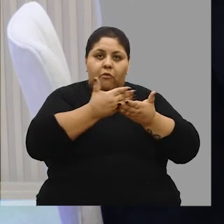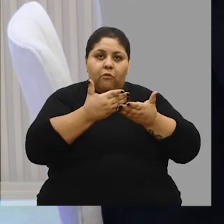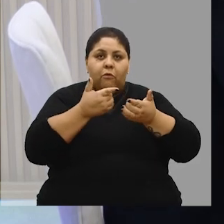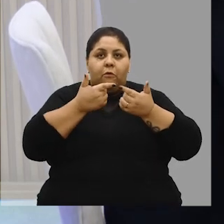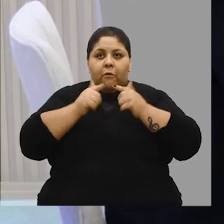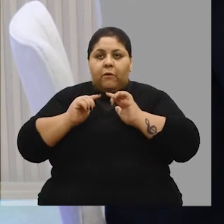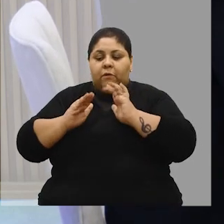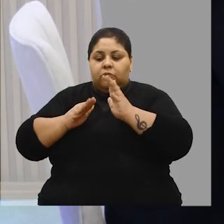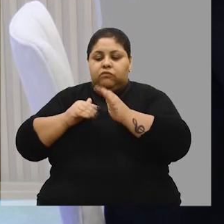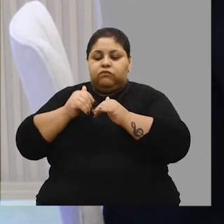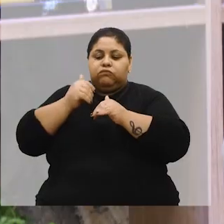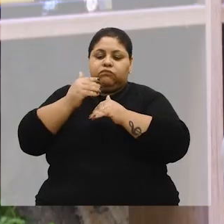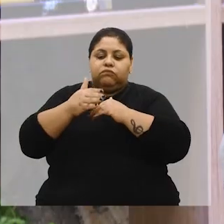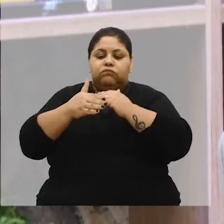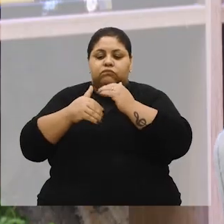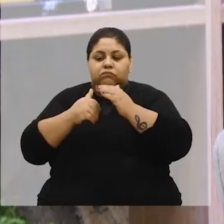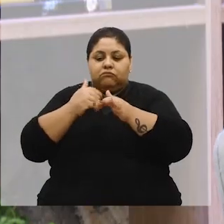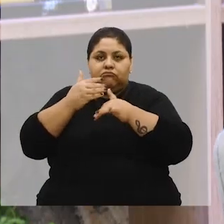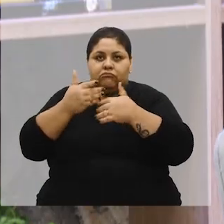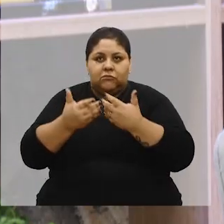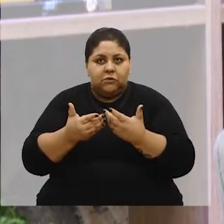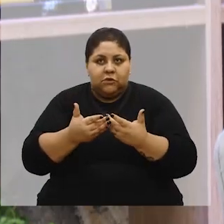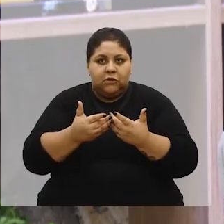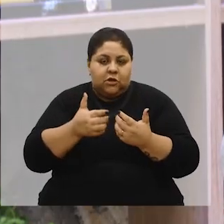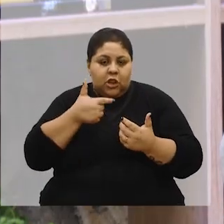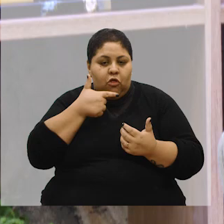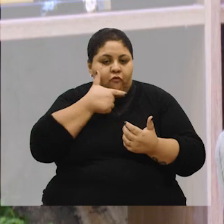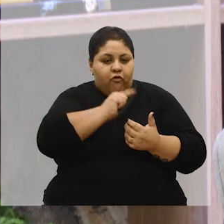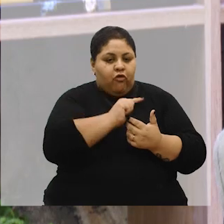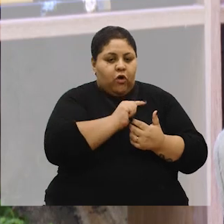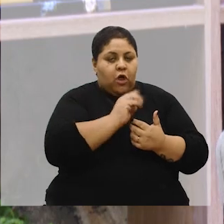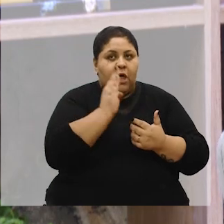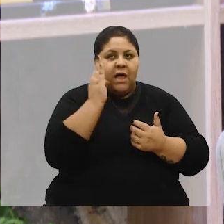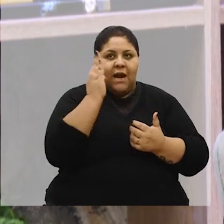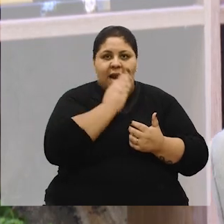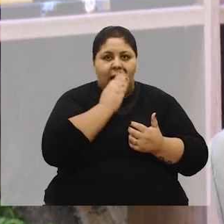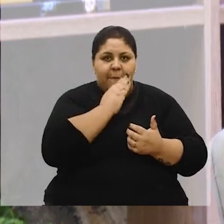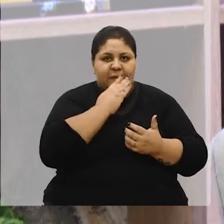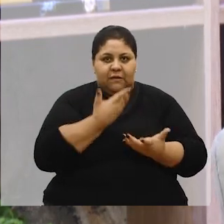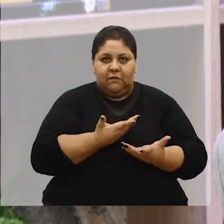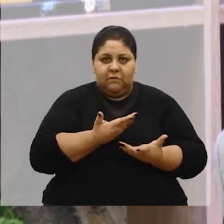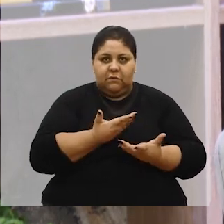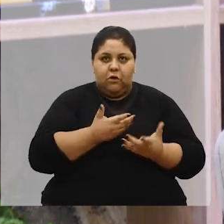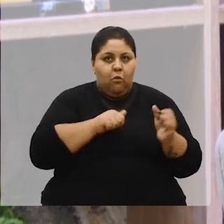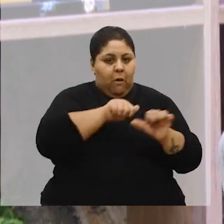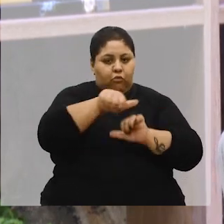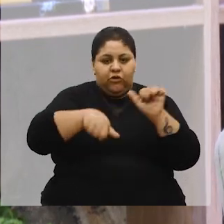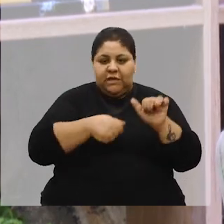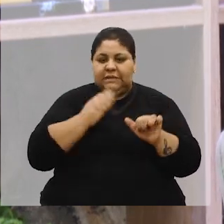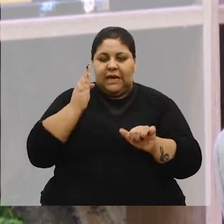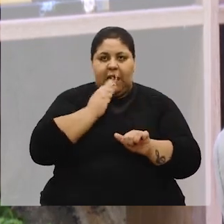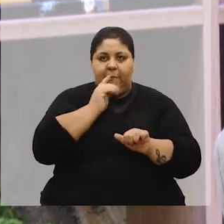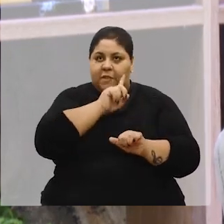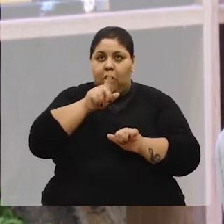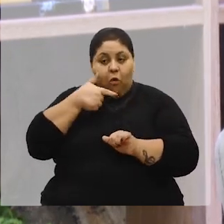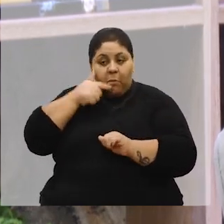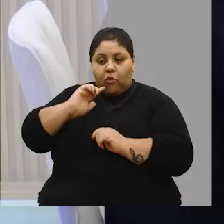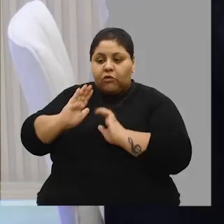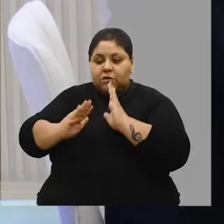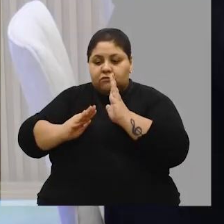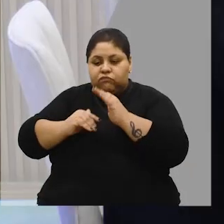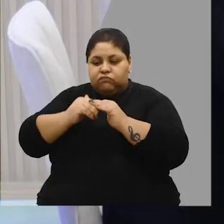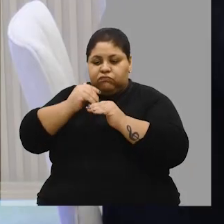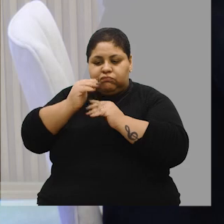veio a passos lentos, assim, né? Ela não foi conquistada de forma abrupta, já uma mudança. Não, ela veio com